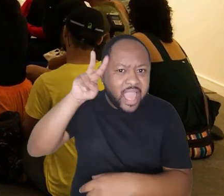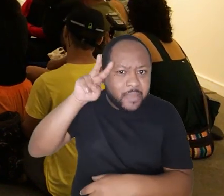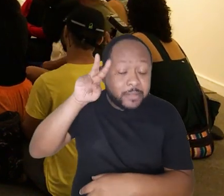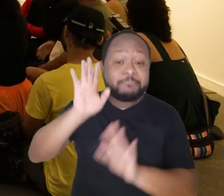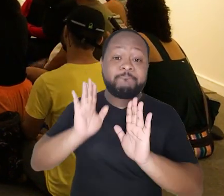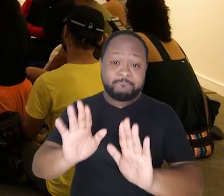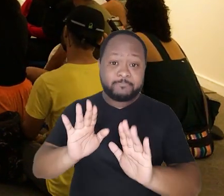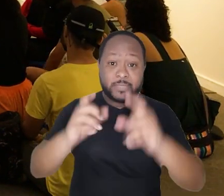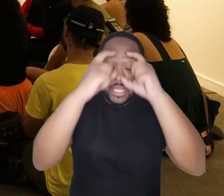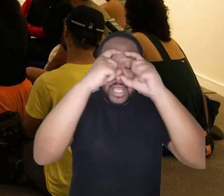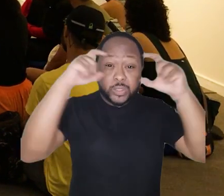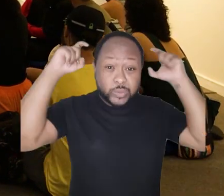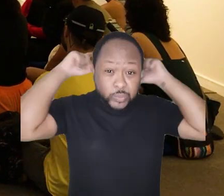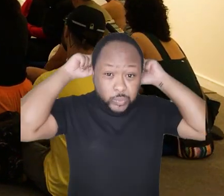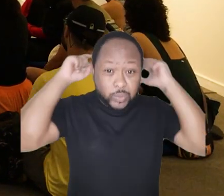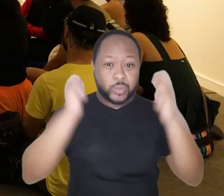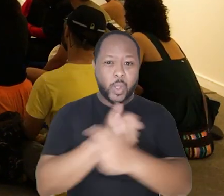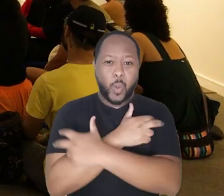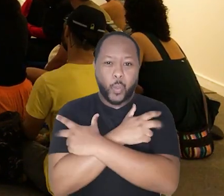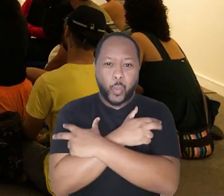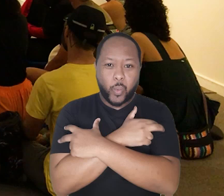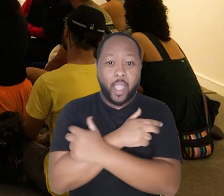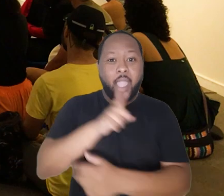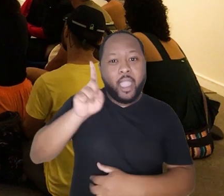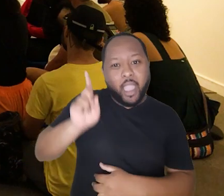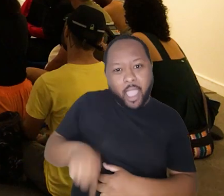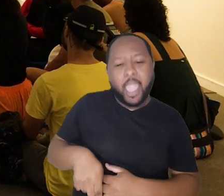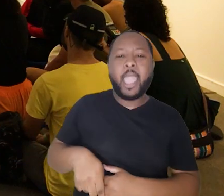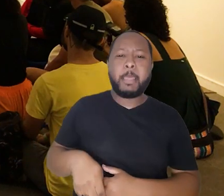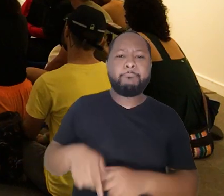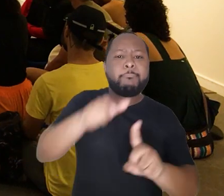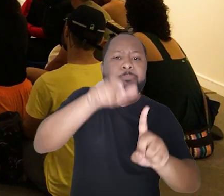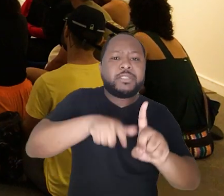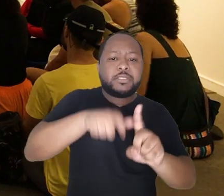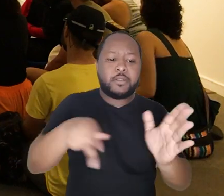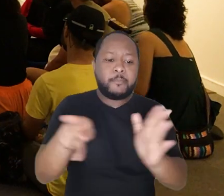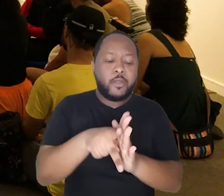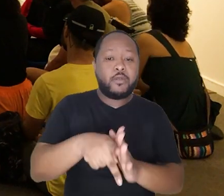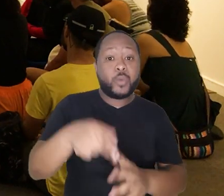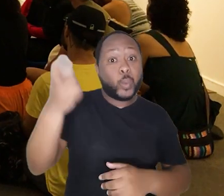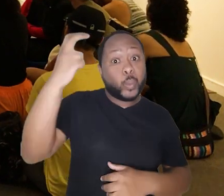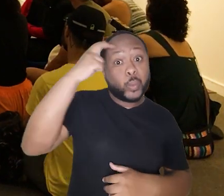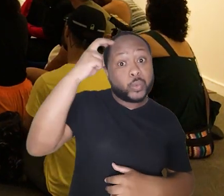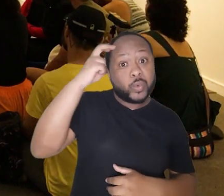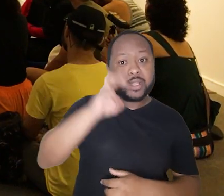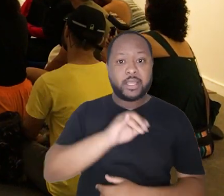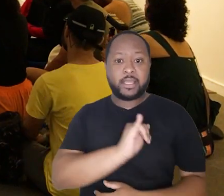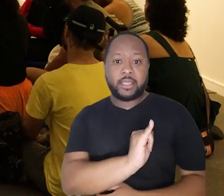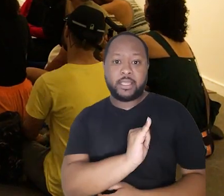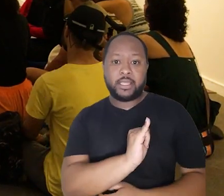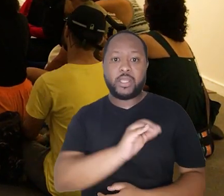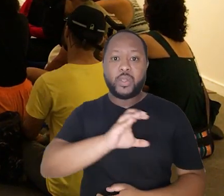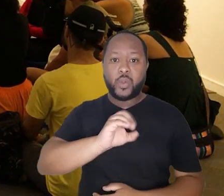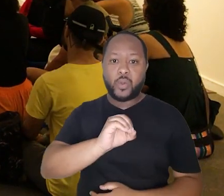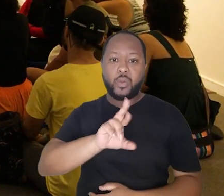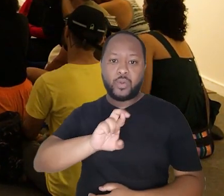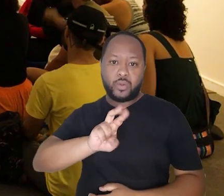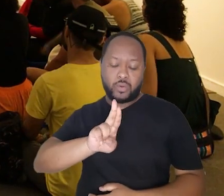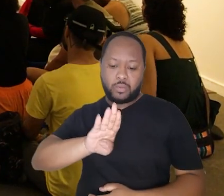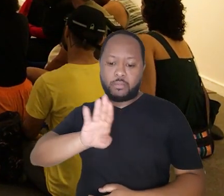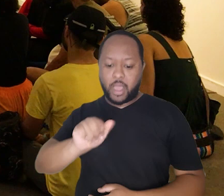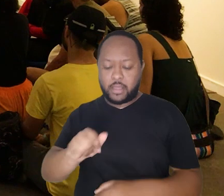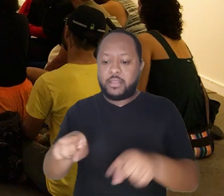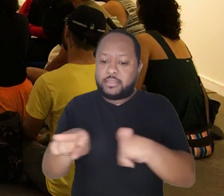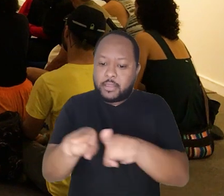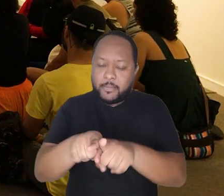uma personagem nas histórias da cultura iorubá e tem também ele nas histórias em quadrinhos. Tem